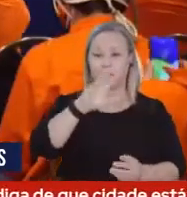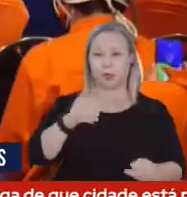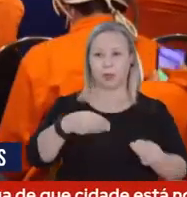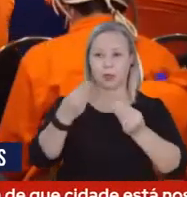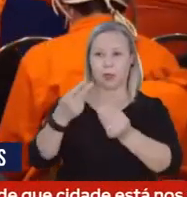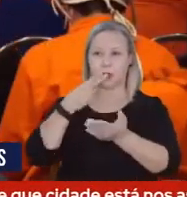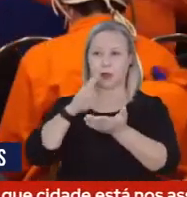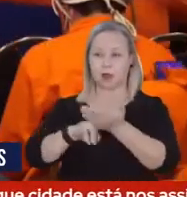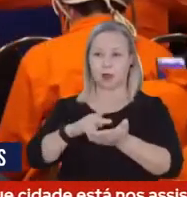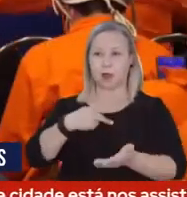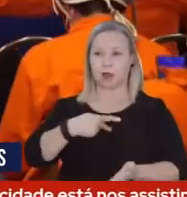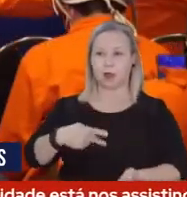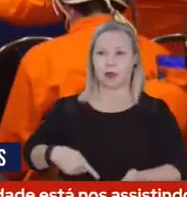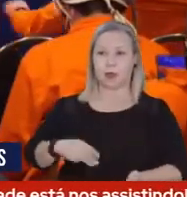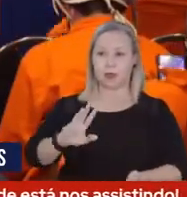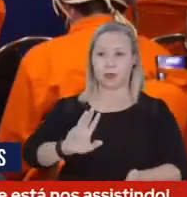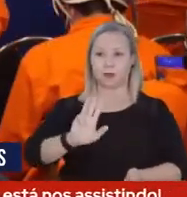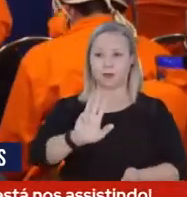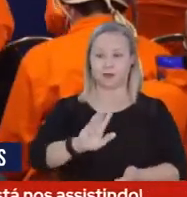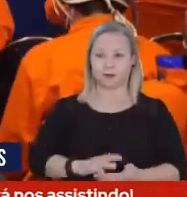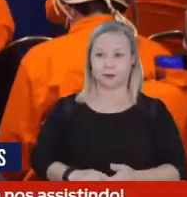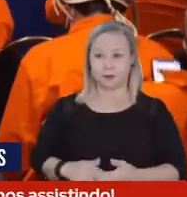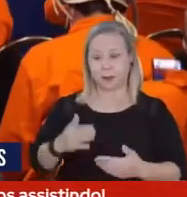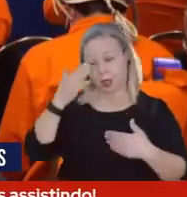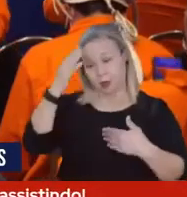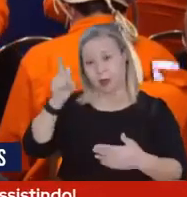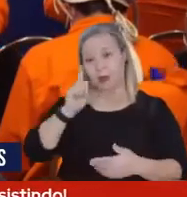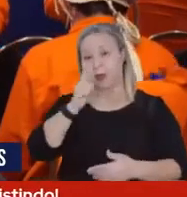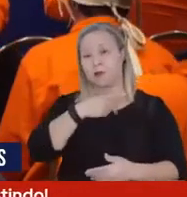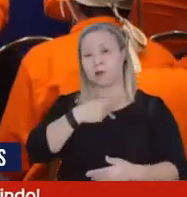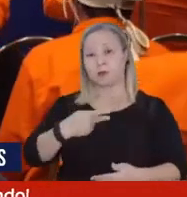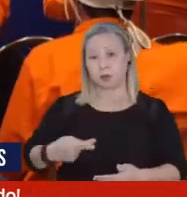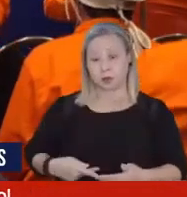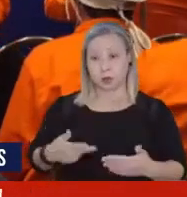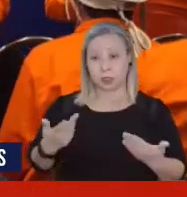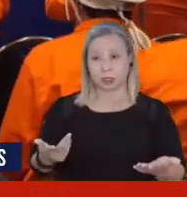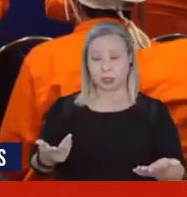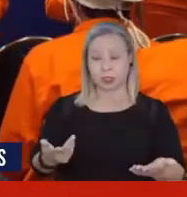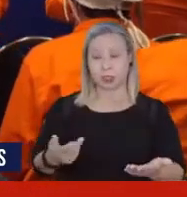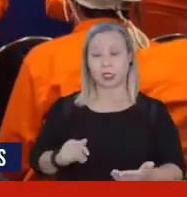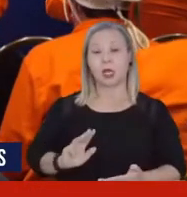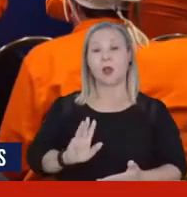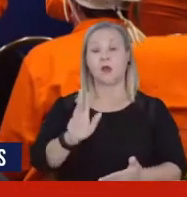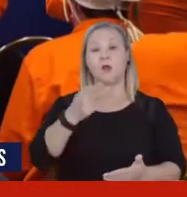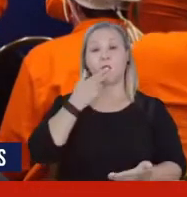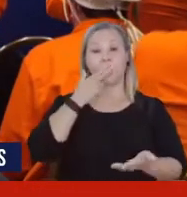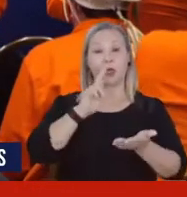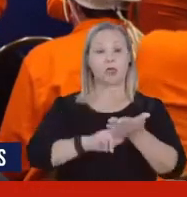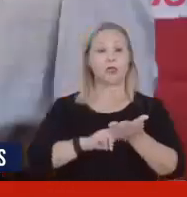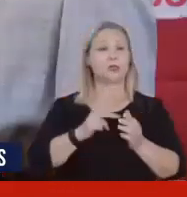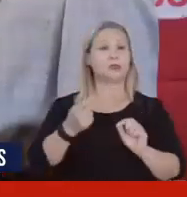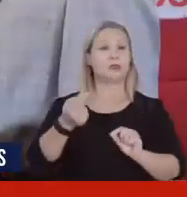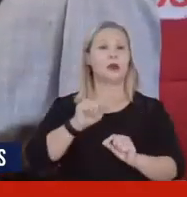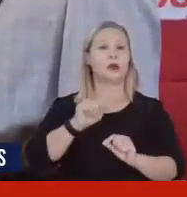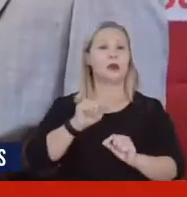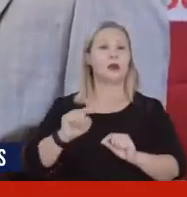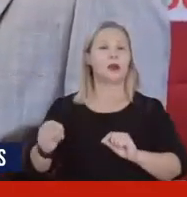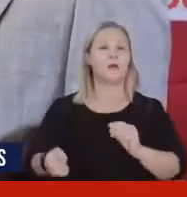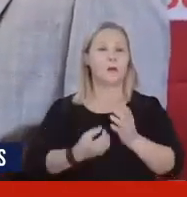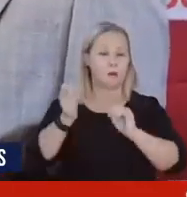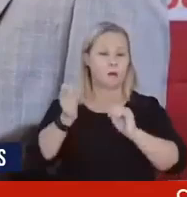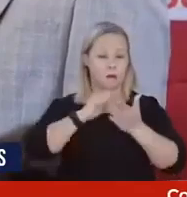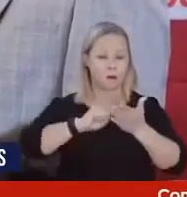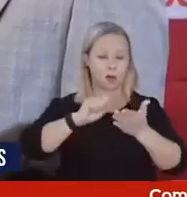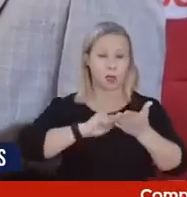Obrigado, presidenta Gleice. Chamar aqui o Zé. O presidente Lula, essa carta ela foi elaborada pelos petroleiros e petroleiras de